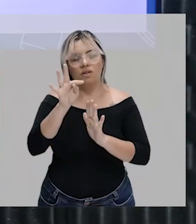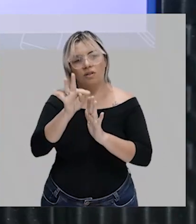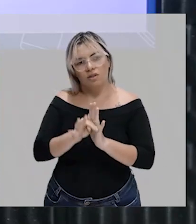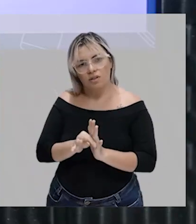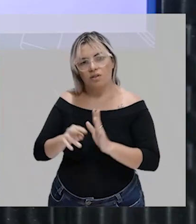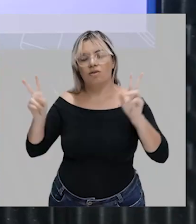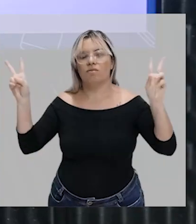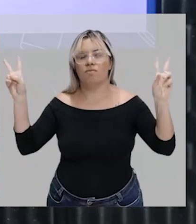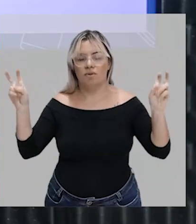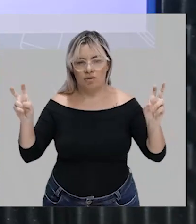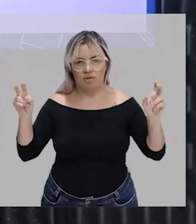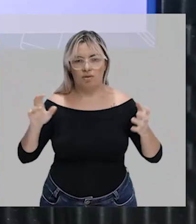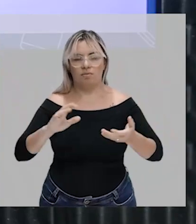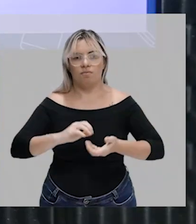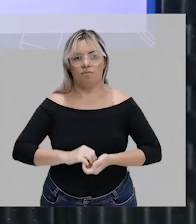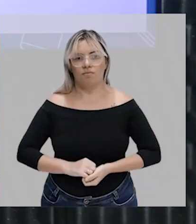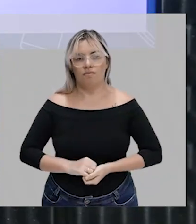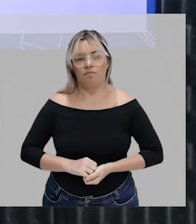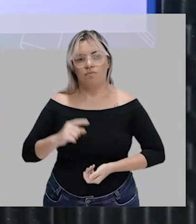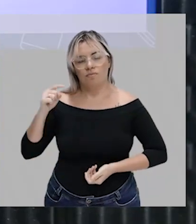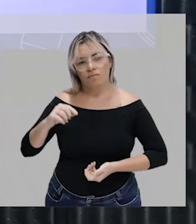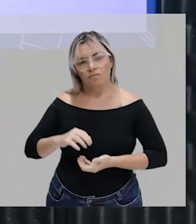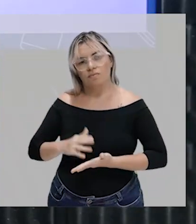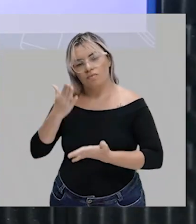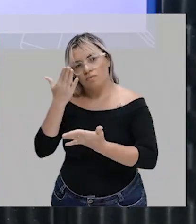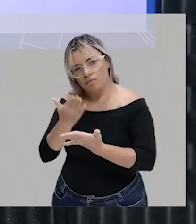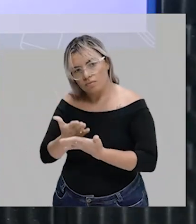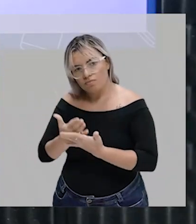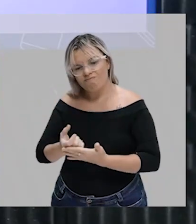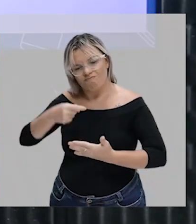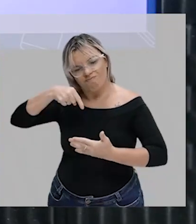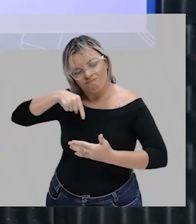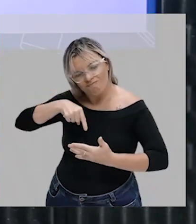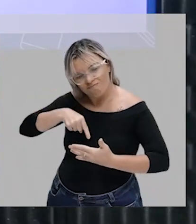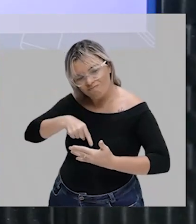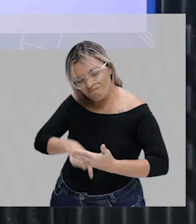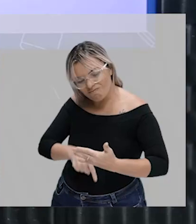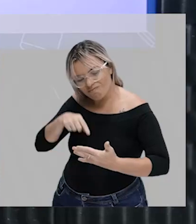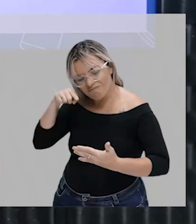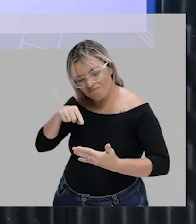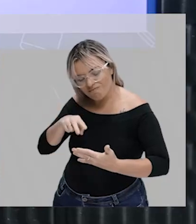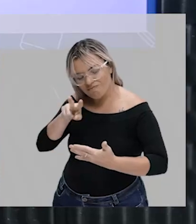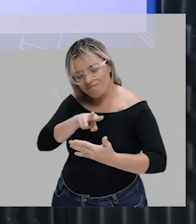temática. Tá? Então, aí é uma questão de um estudo mais profundo, de uma